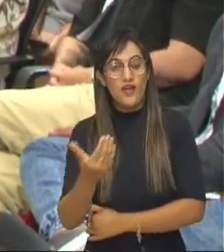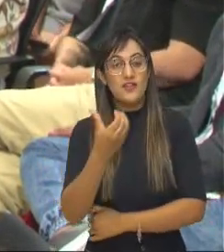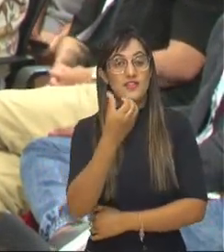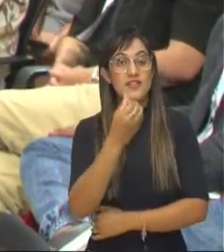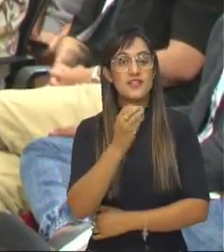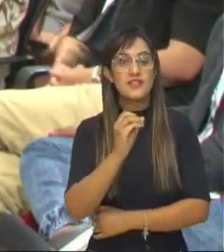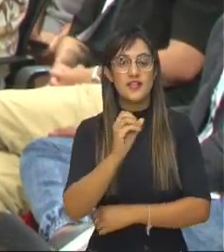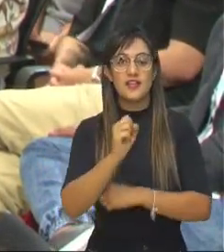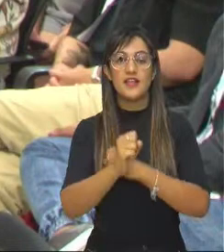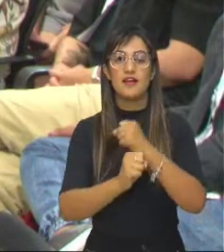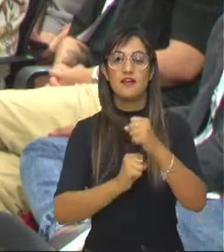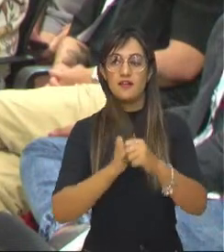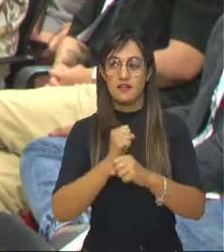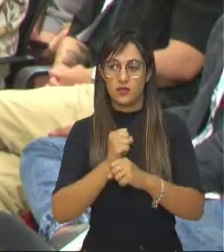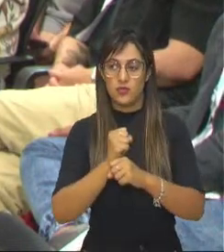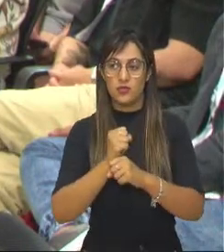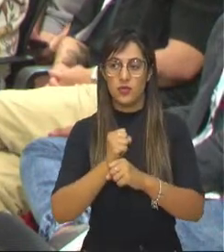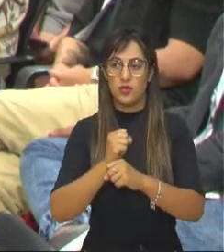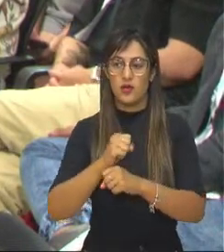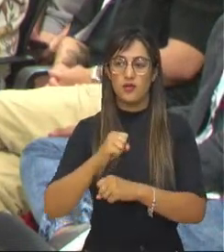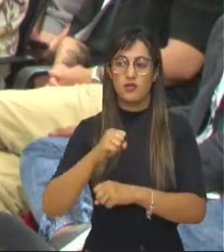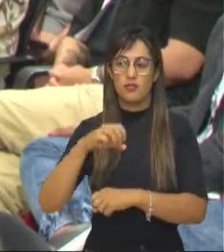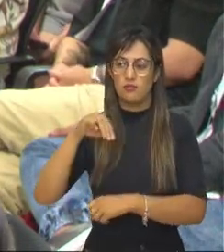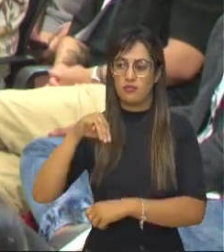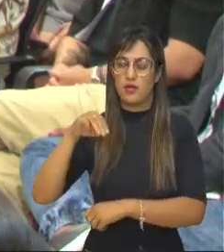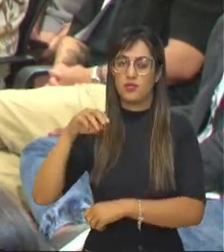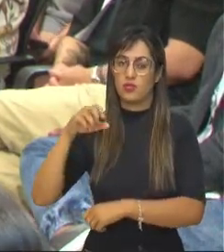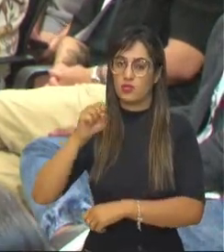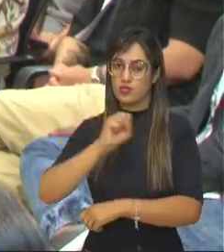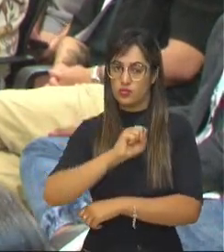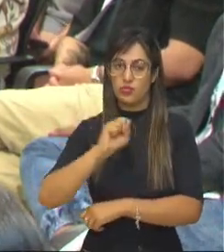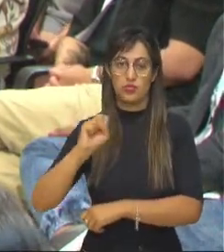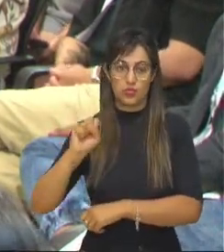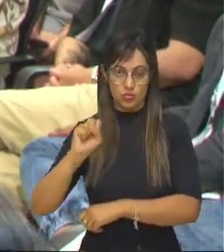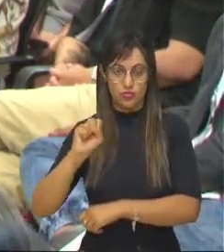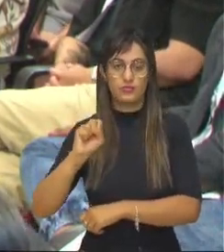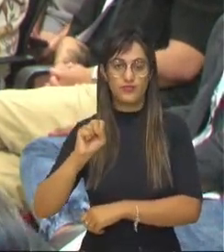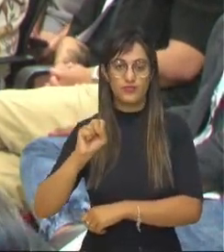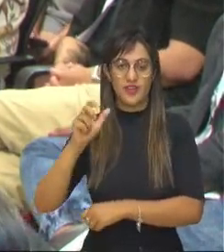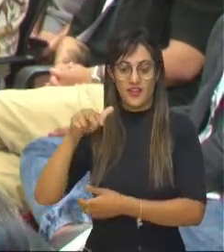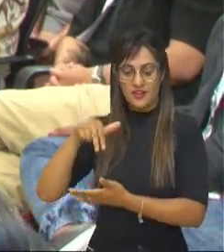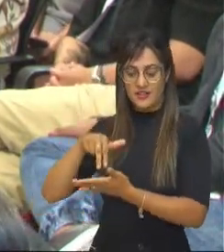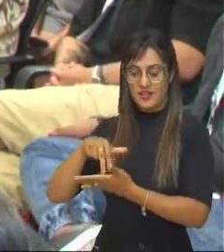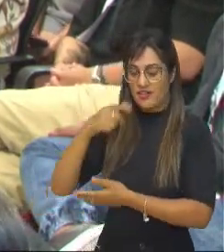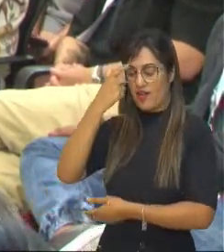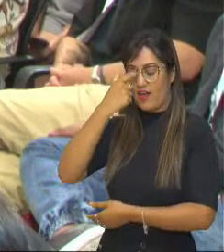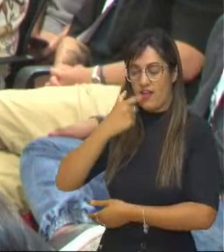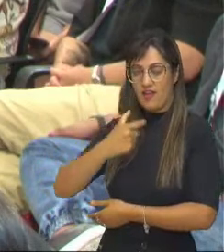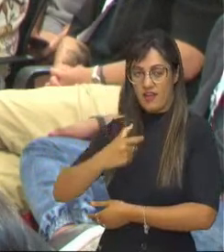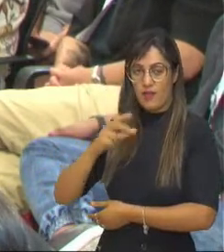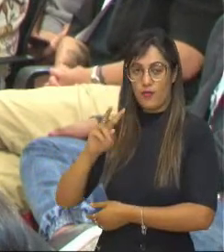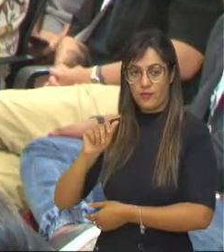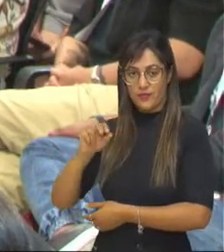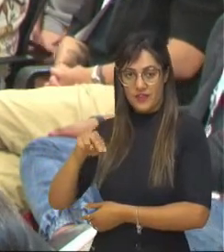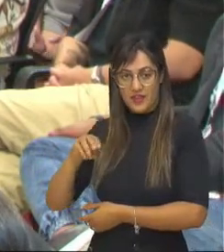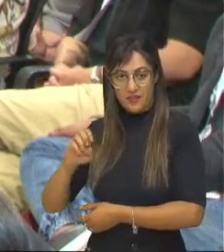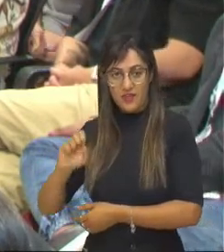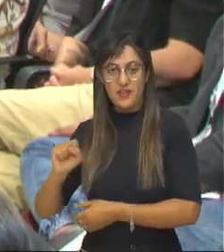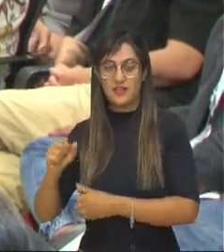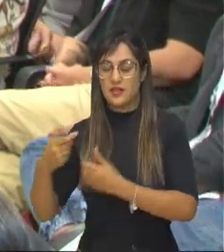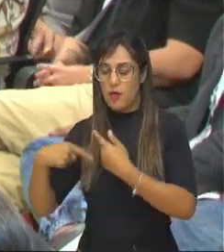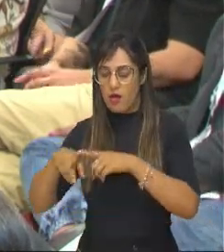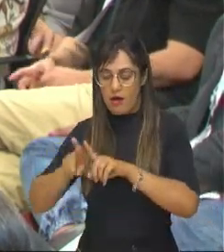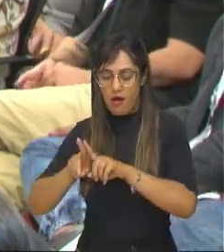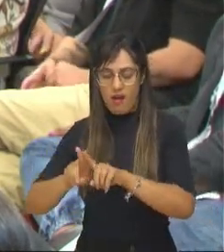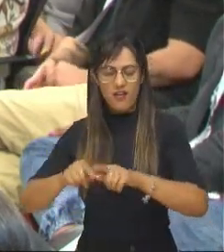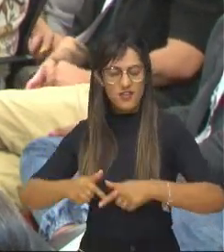inclusive, lá no Mato Grosso do Sul, em que estava eu e Vanessa Terena, que é uma companheira de muita